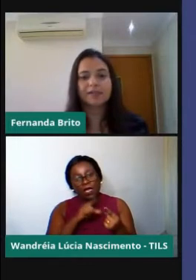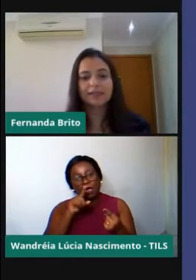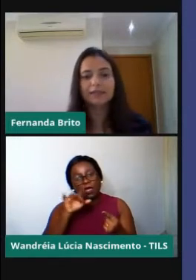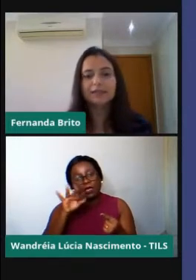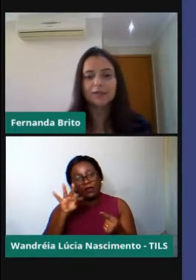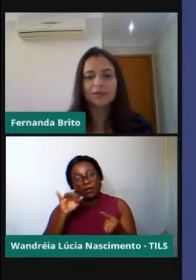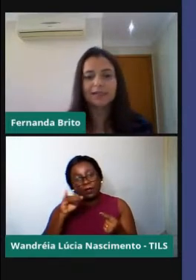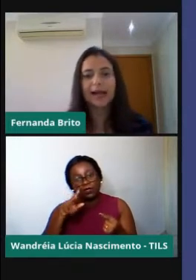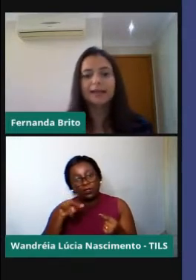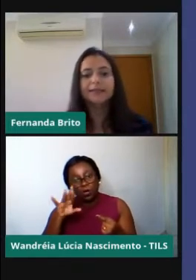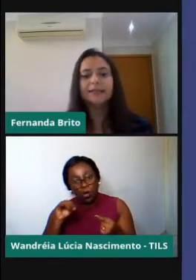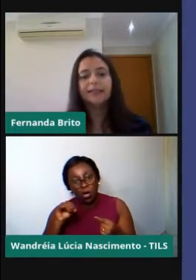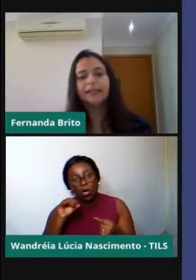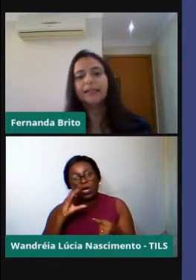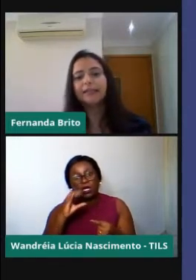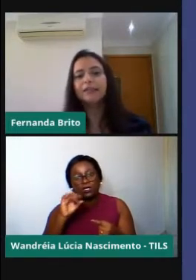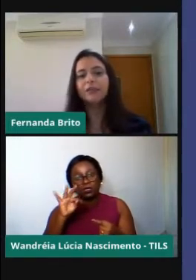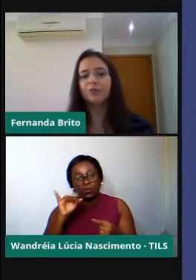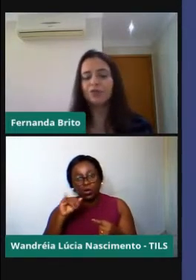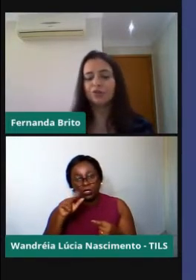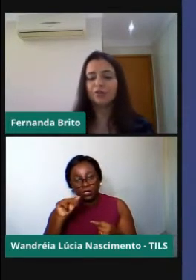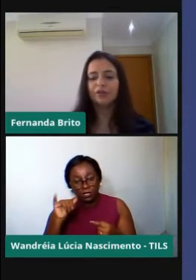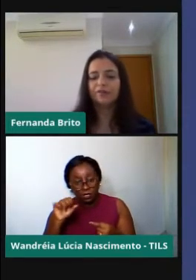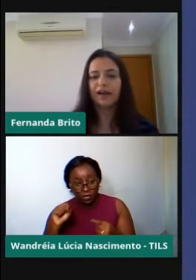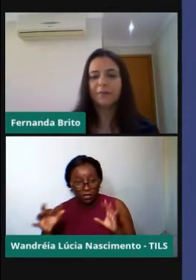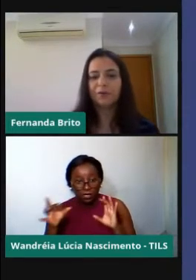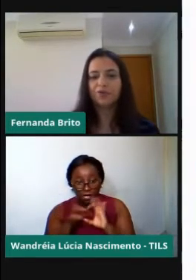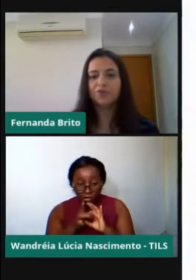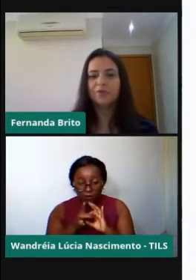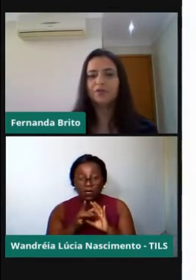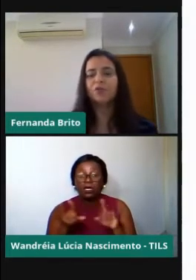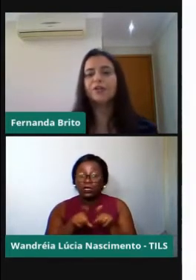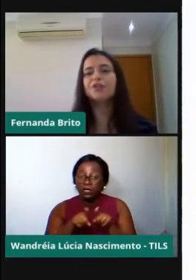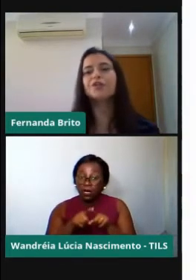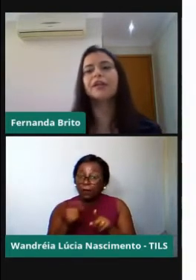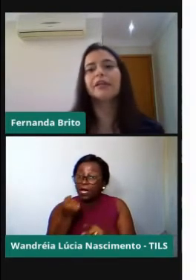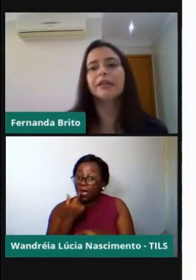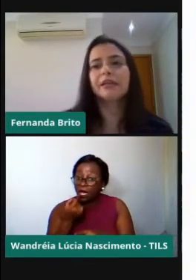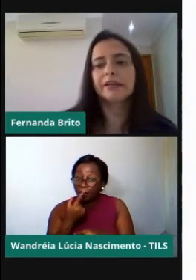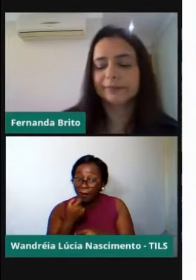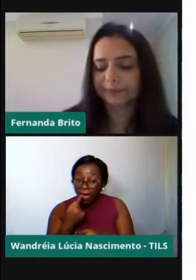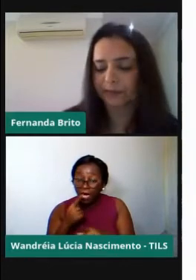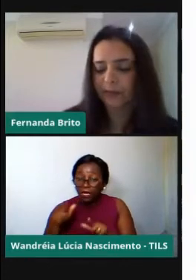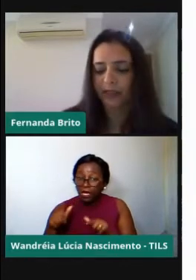de citocinas associada, e ainda os fármacos com ações